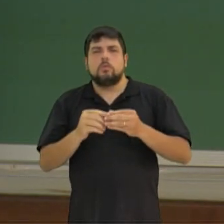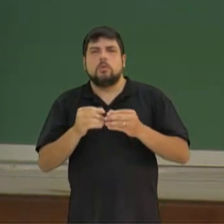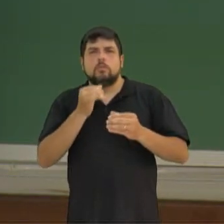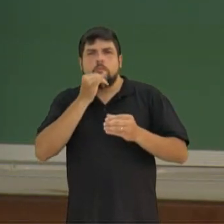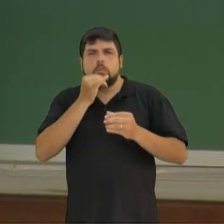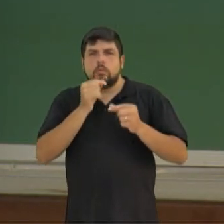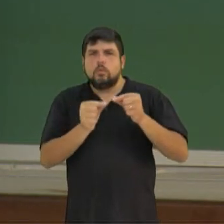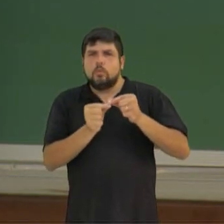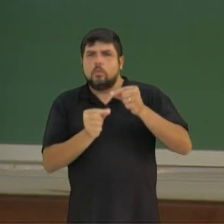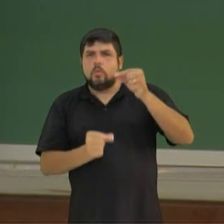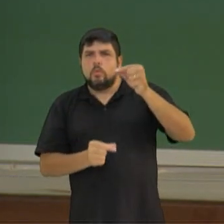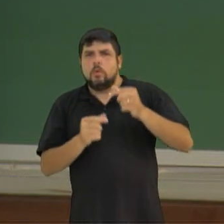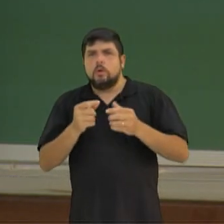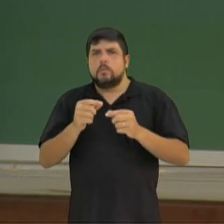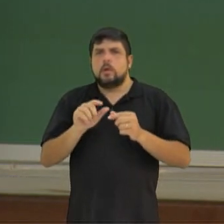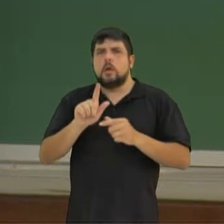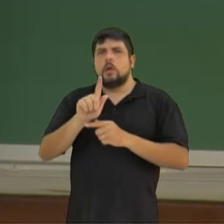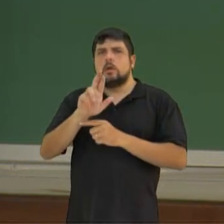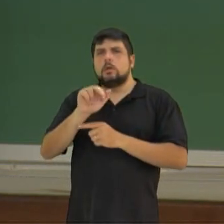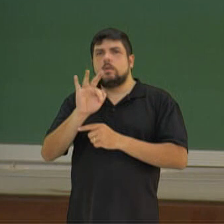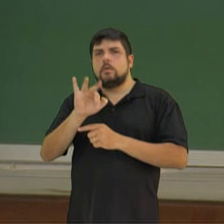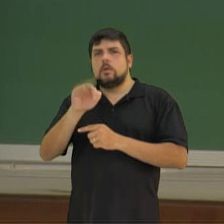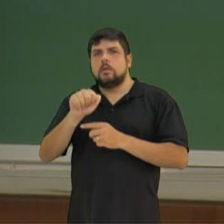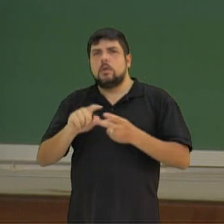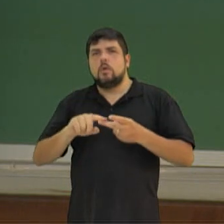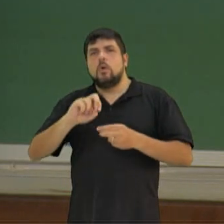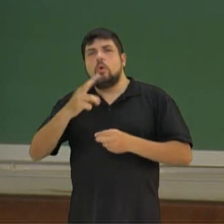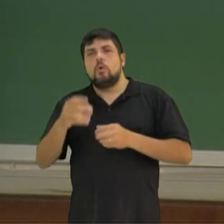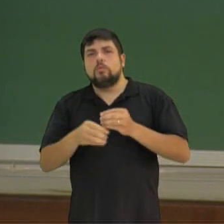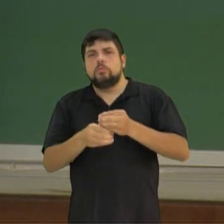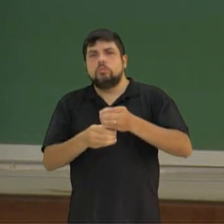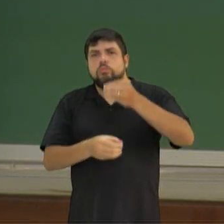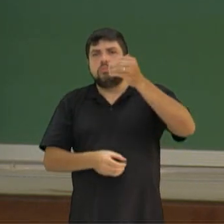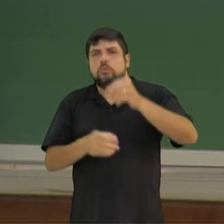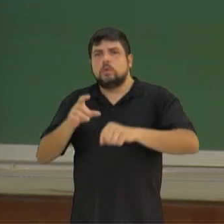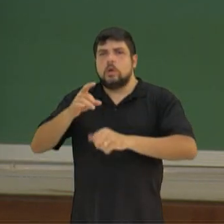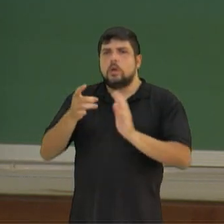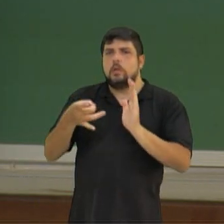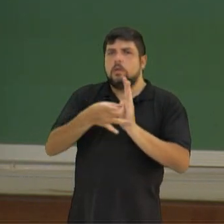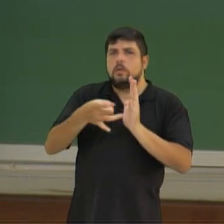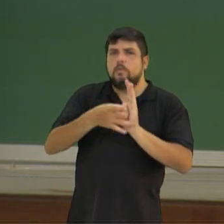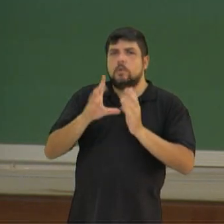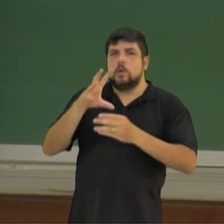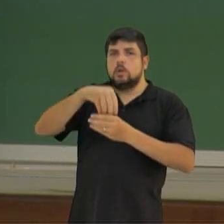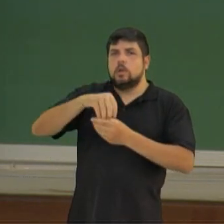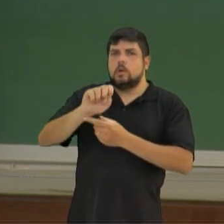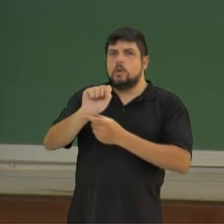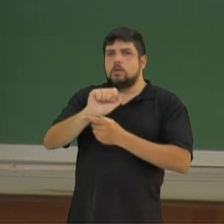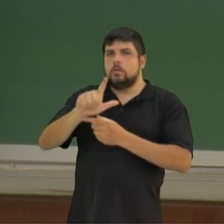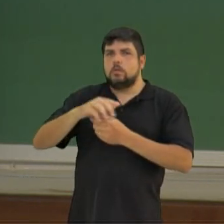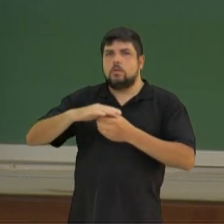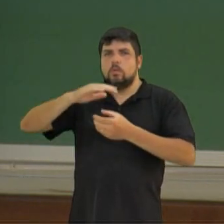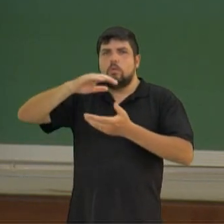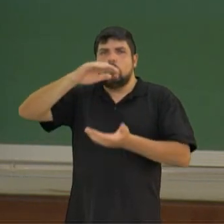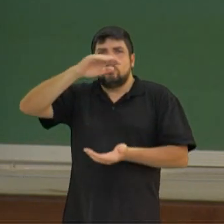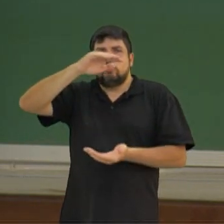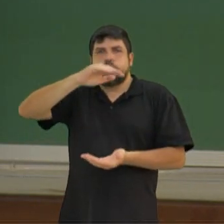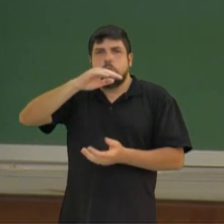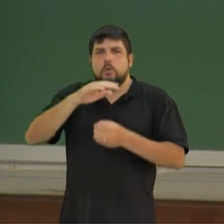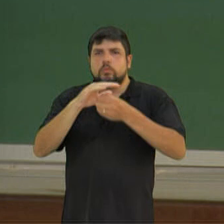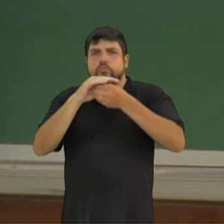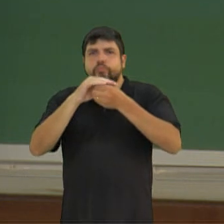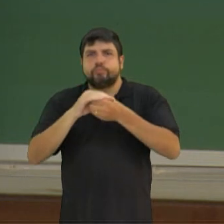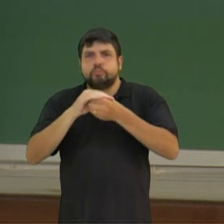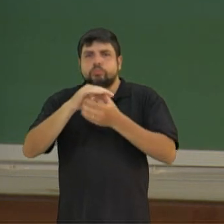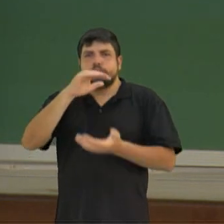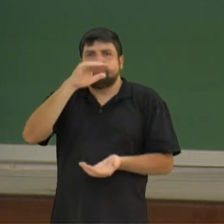de grafita, por exemplo, ou um tubo de vidro em formato de U com uma solução de sal dentro dela, tampada nas pontas, e é o